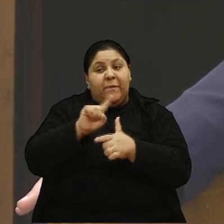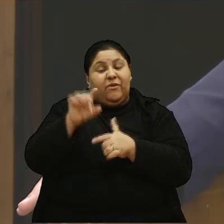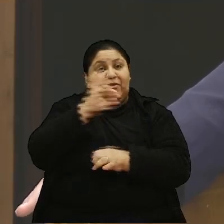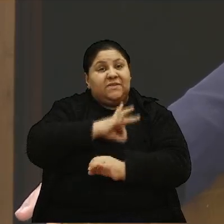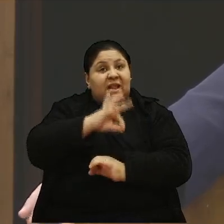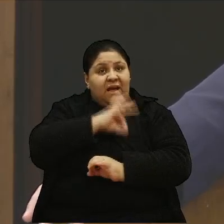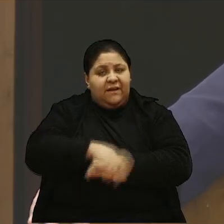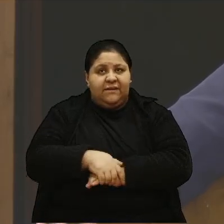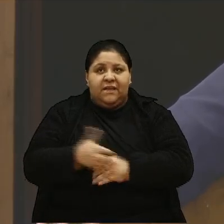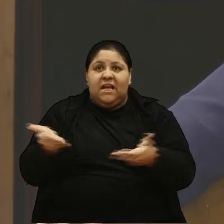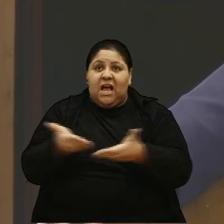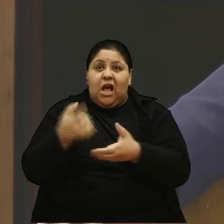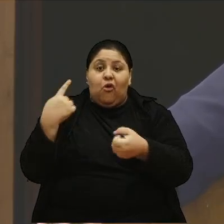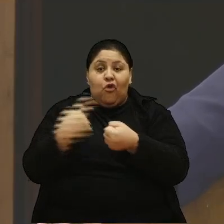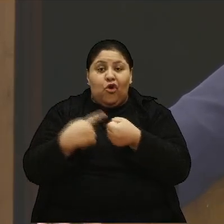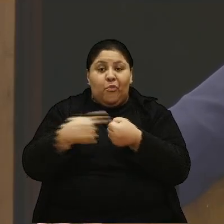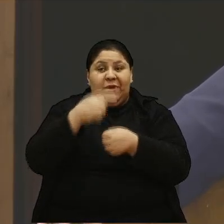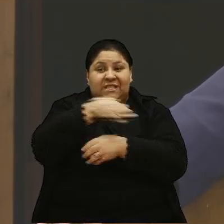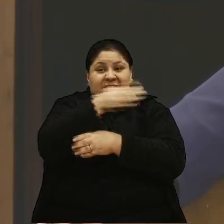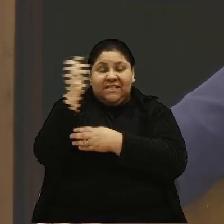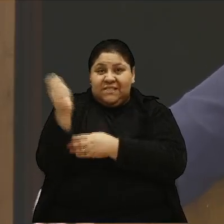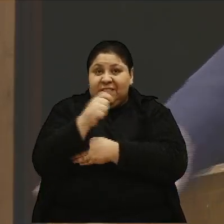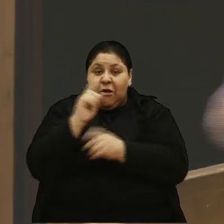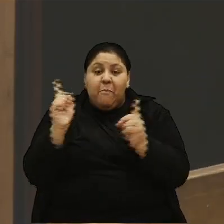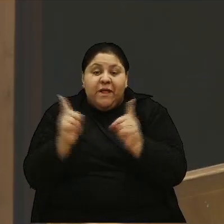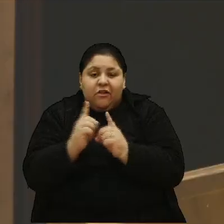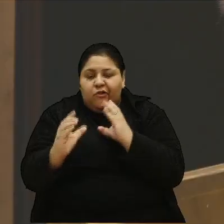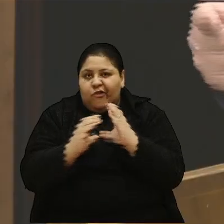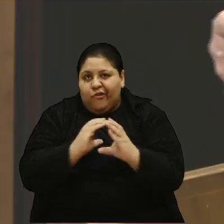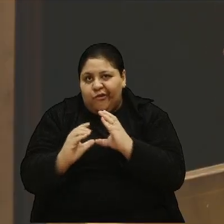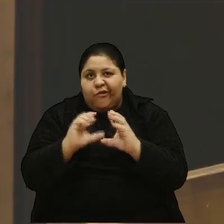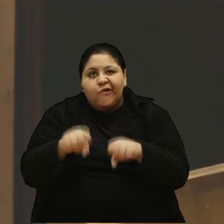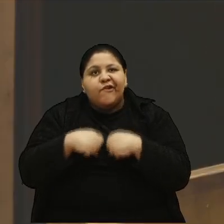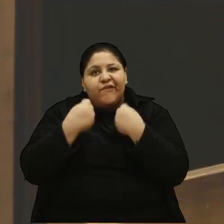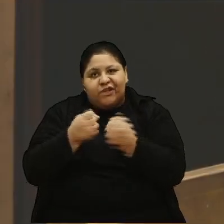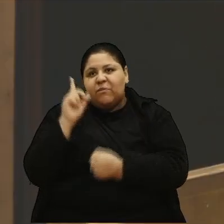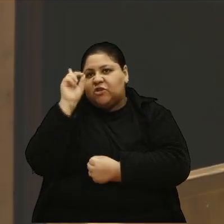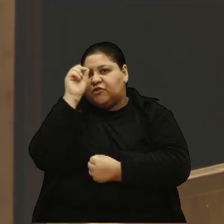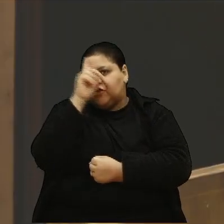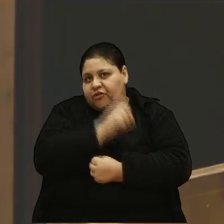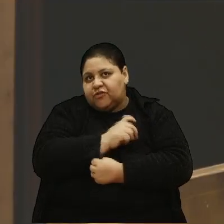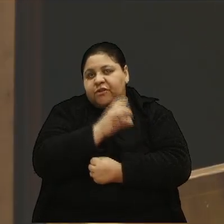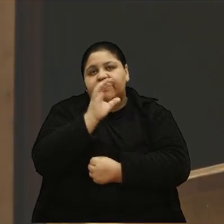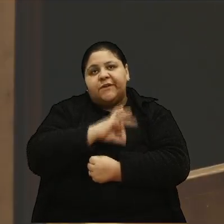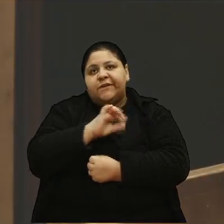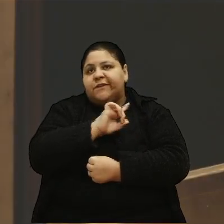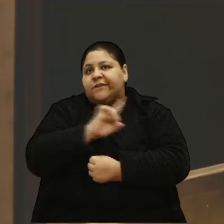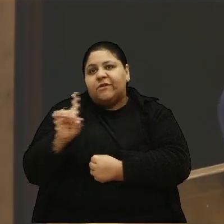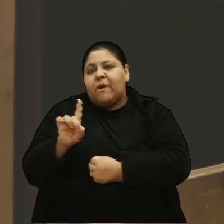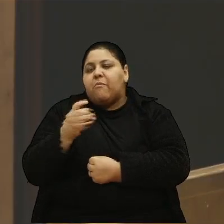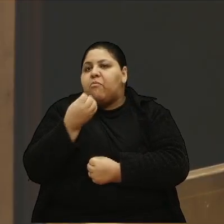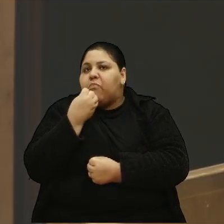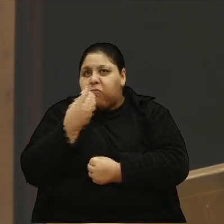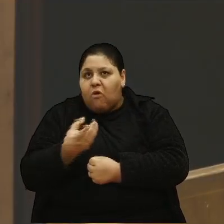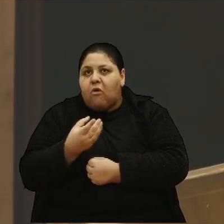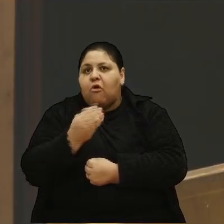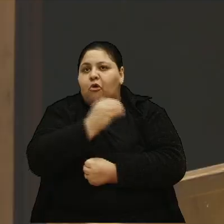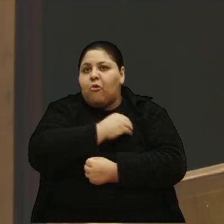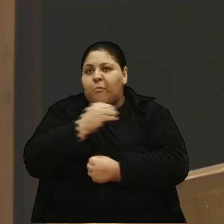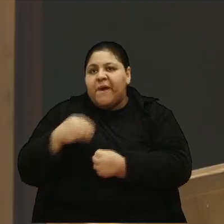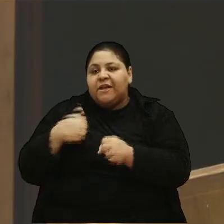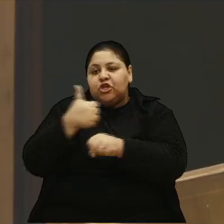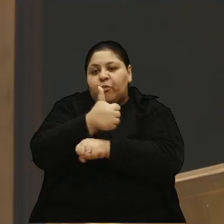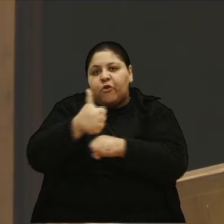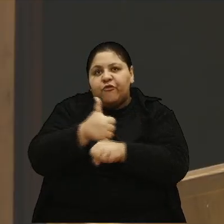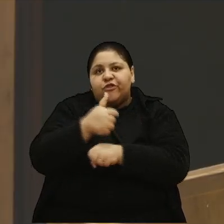Agora, uma cidade da Serra Gaúcha de menor porte de Caxias vai enfrentar uma dificuldade de que o salário não é muito atrativo para segurar um médico profissional naquela